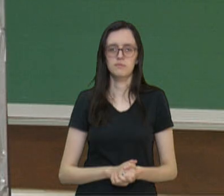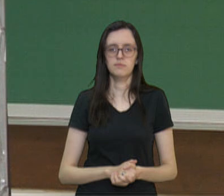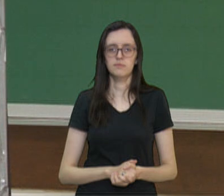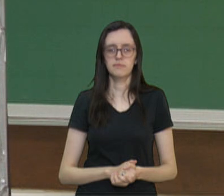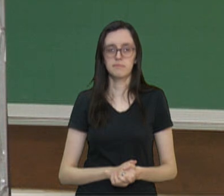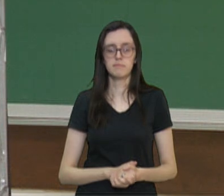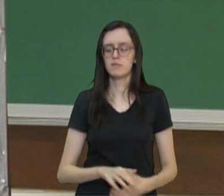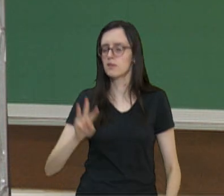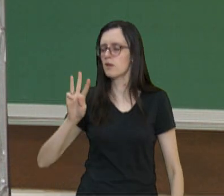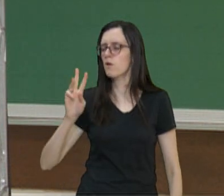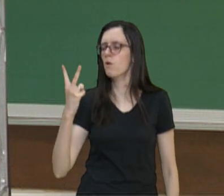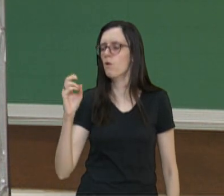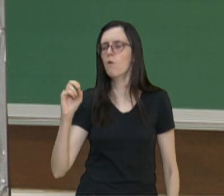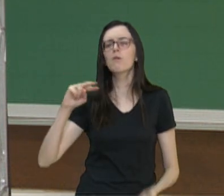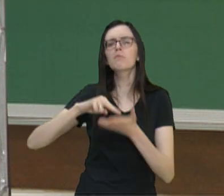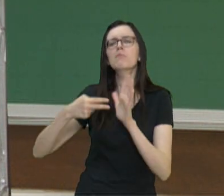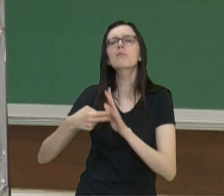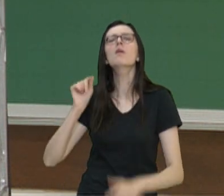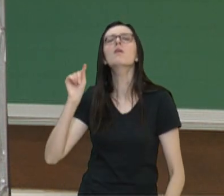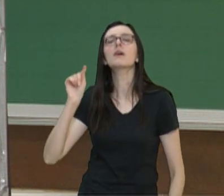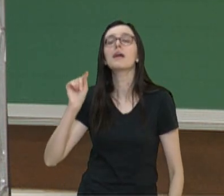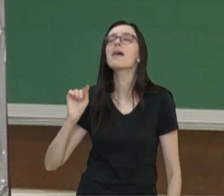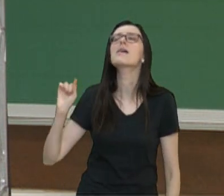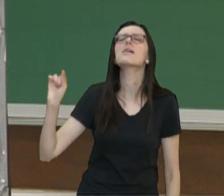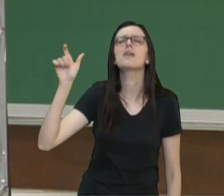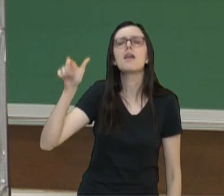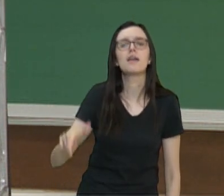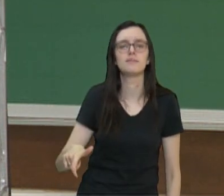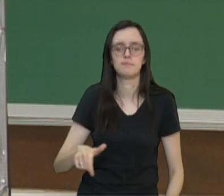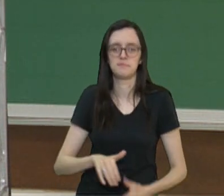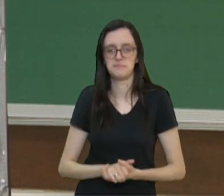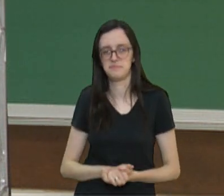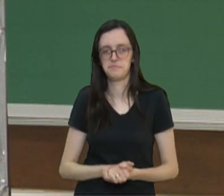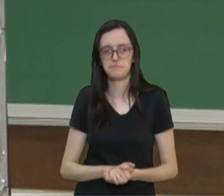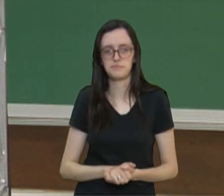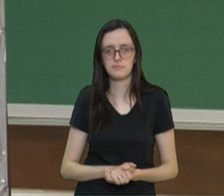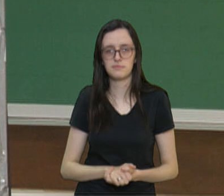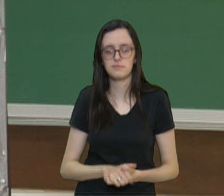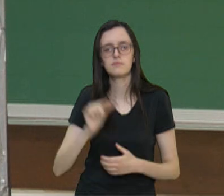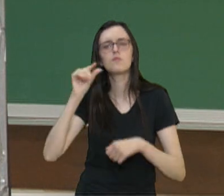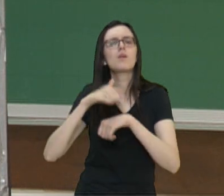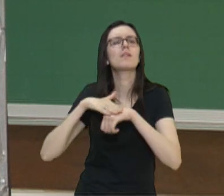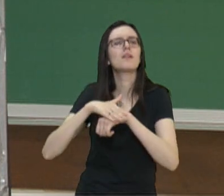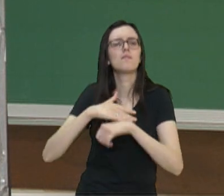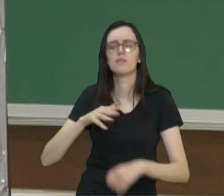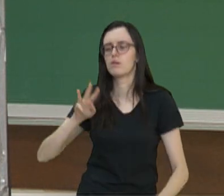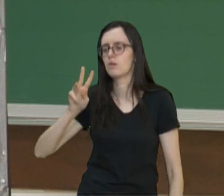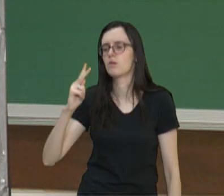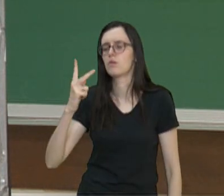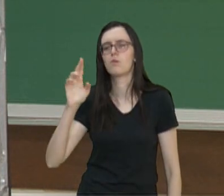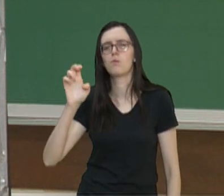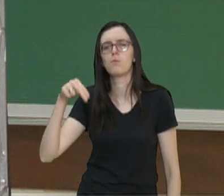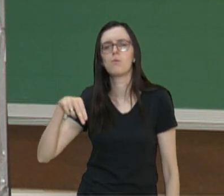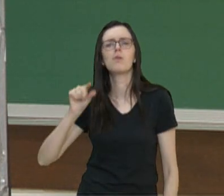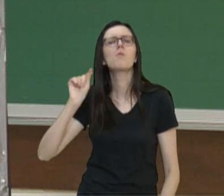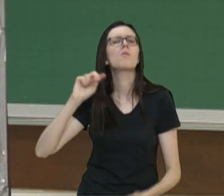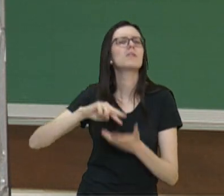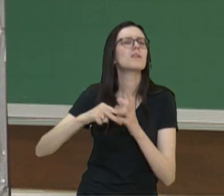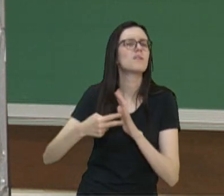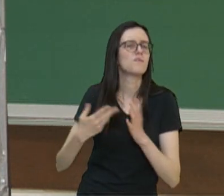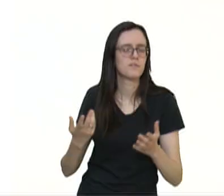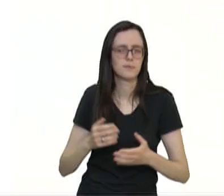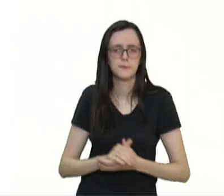Who significa quem. Very good. O que significa when? Que pronome interrogativo é esse? When.